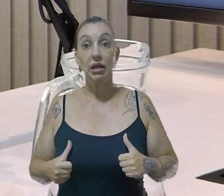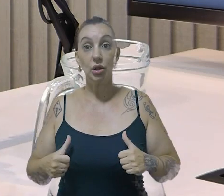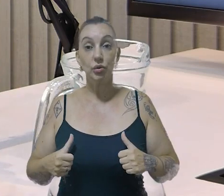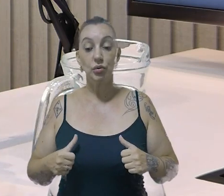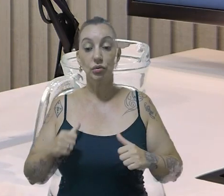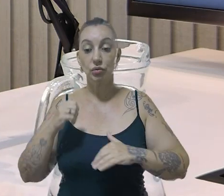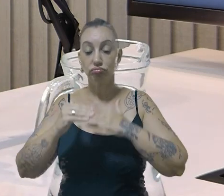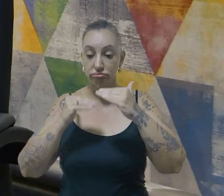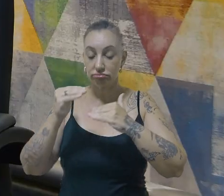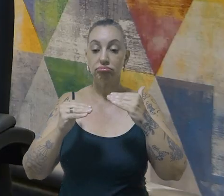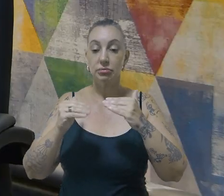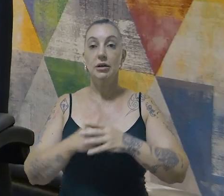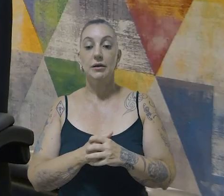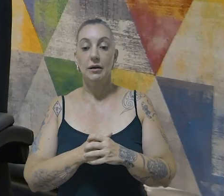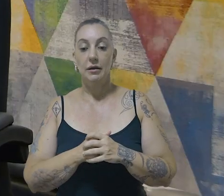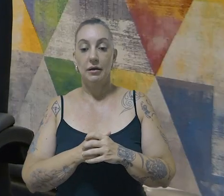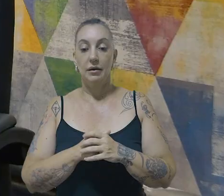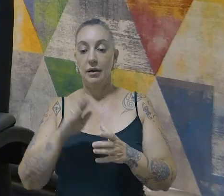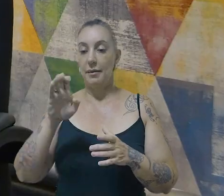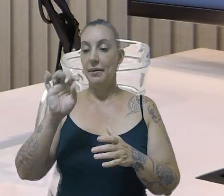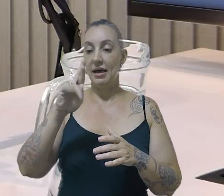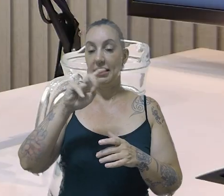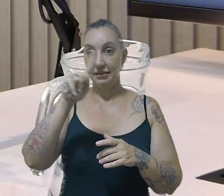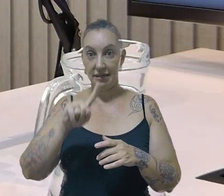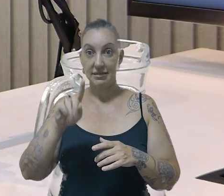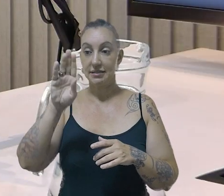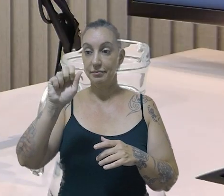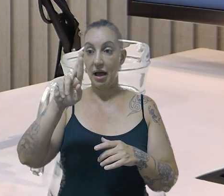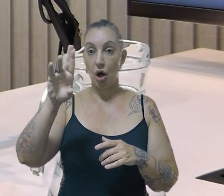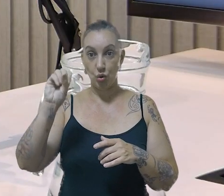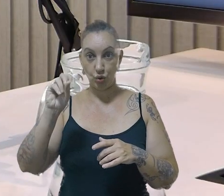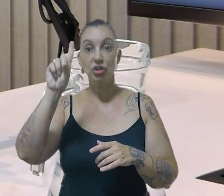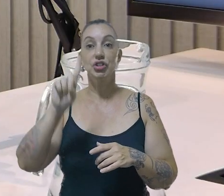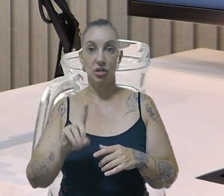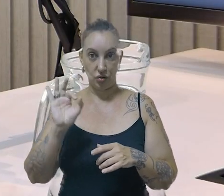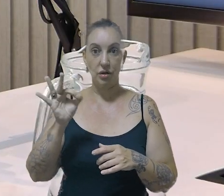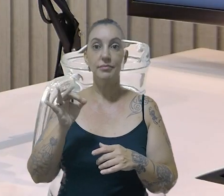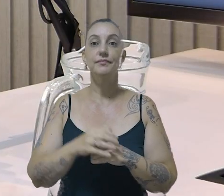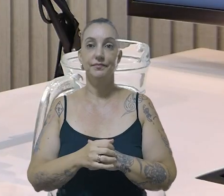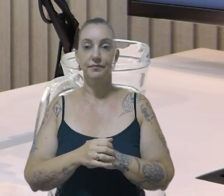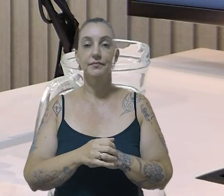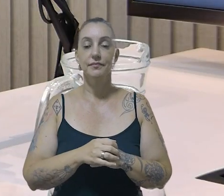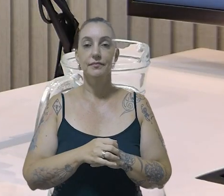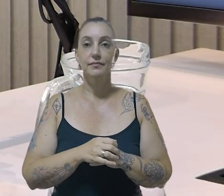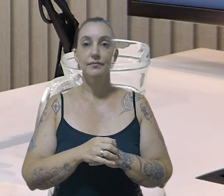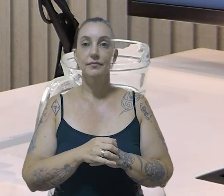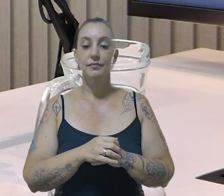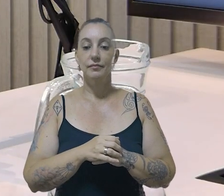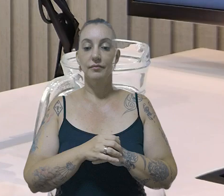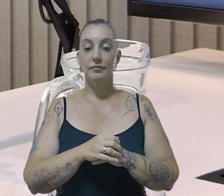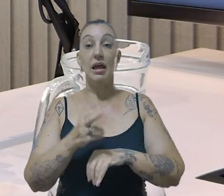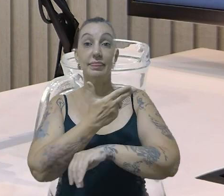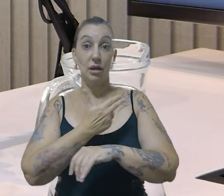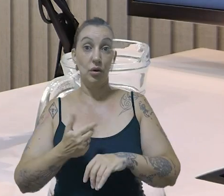uma atmosfera é da Beatriz Barros né é com direção da Beatriz Barros eh e o tatuagem